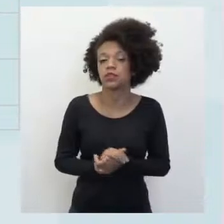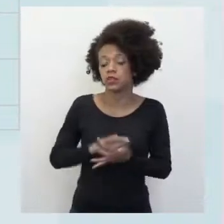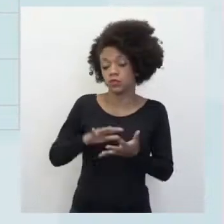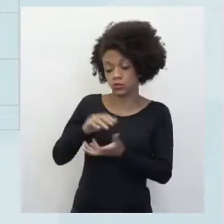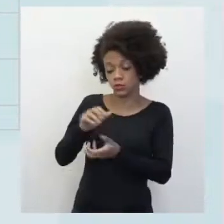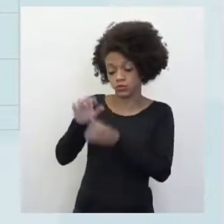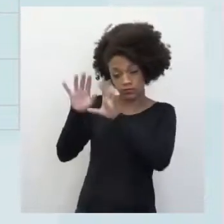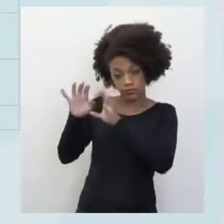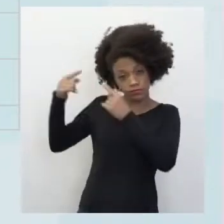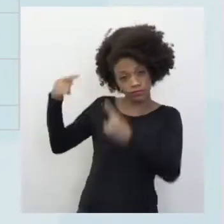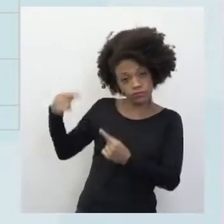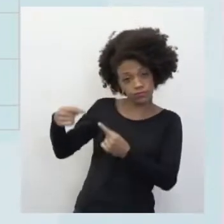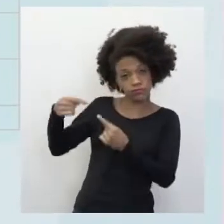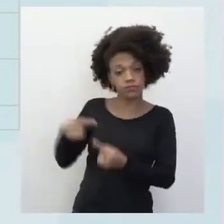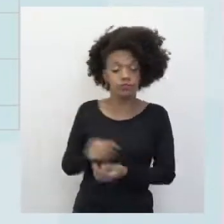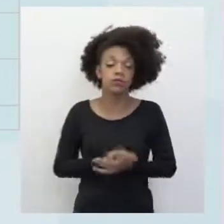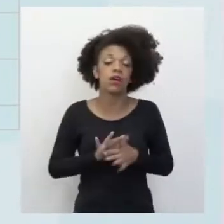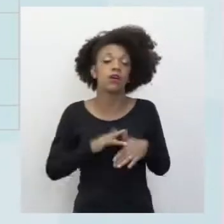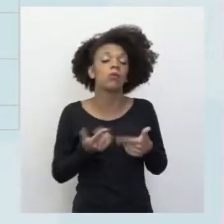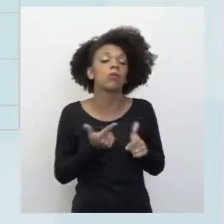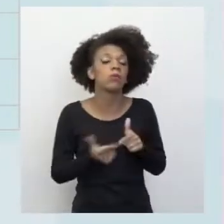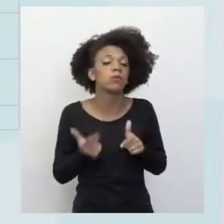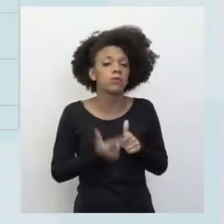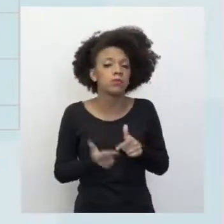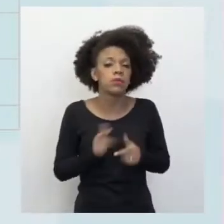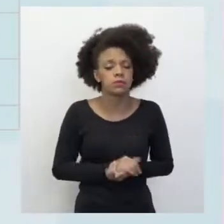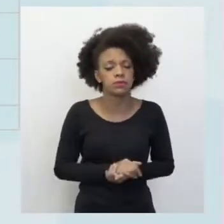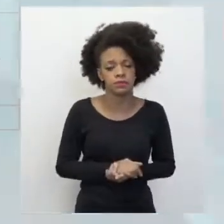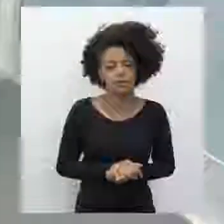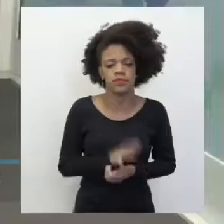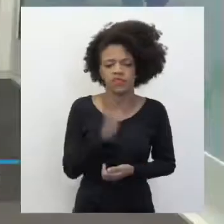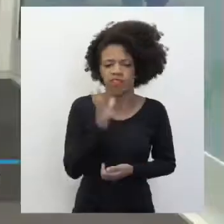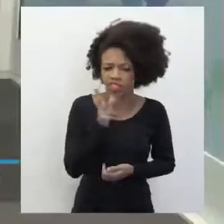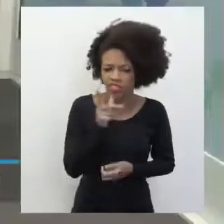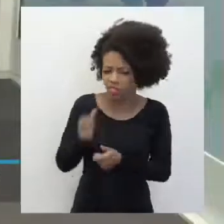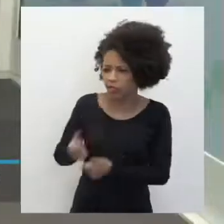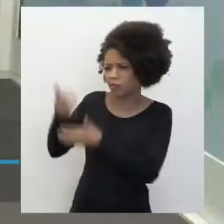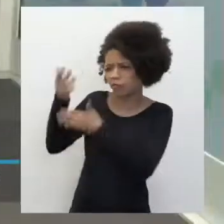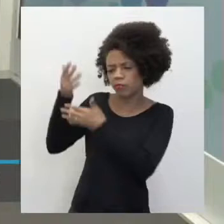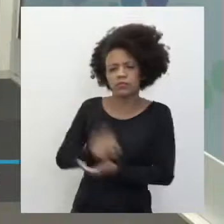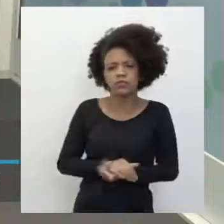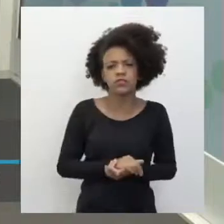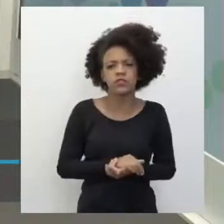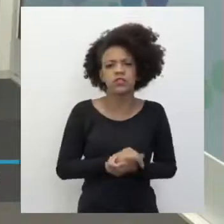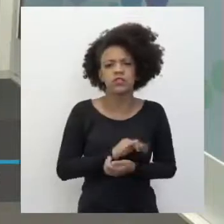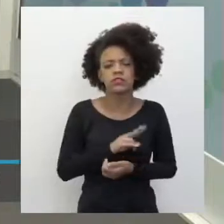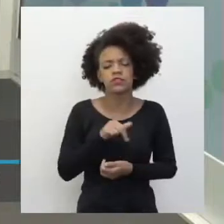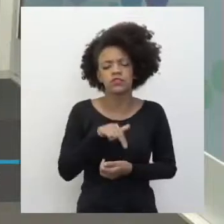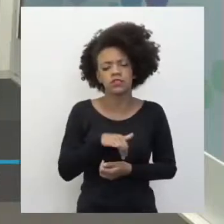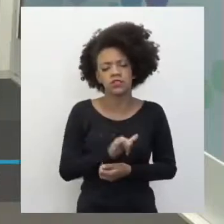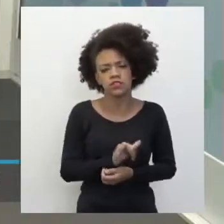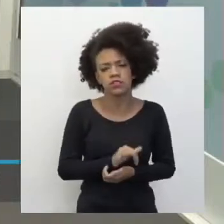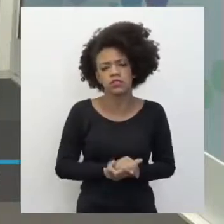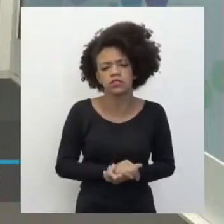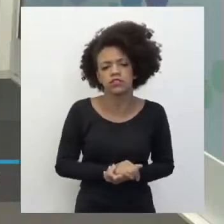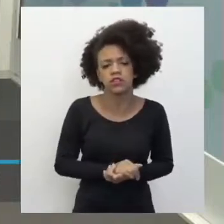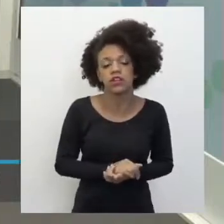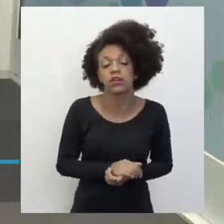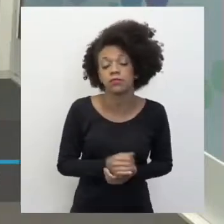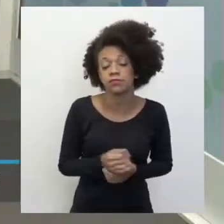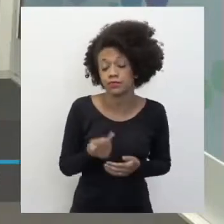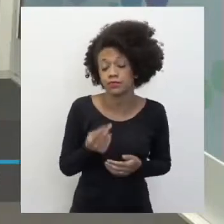o problema? Tá demorando para subir aqui. Tá demorando. A Pro Ivnei colocou... Pro Ivan,